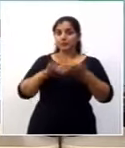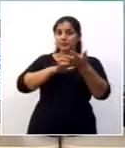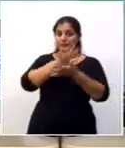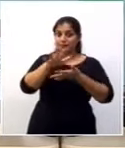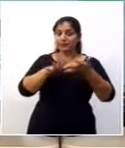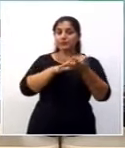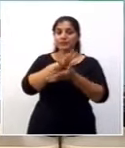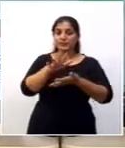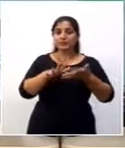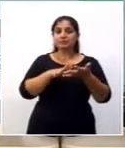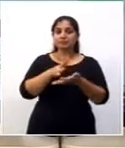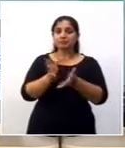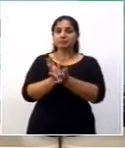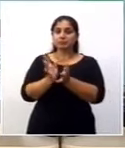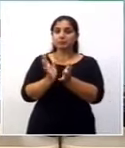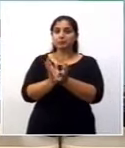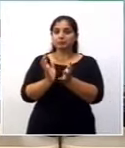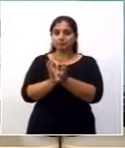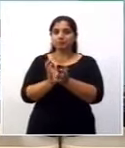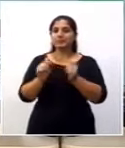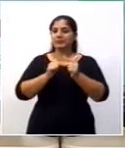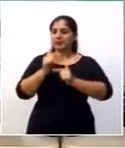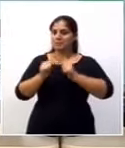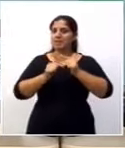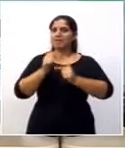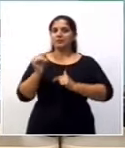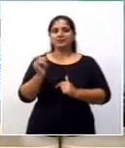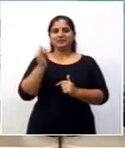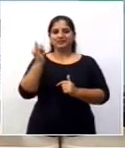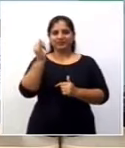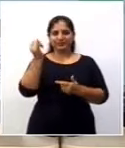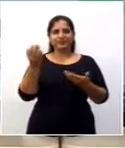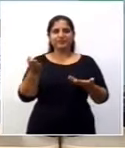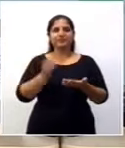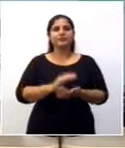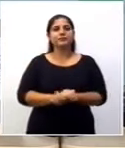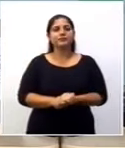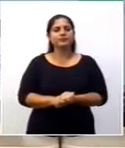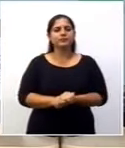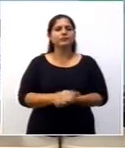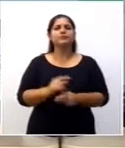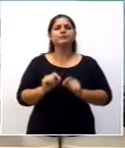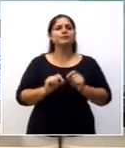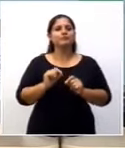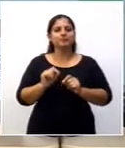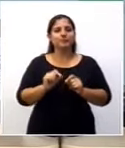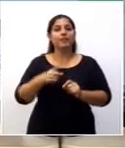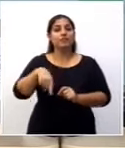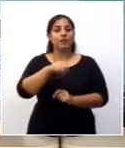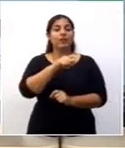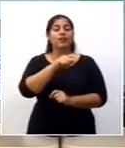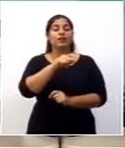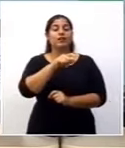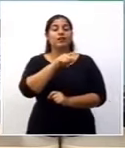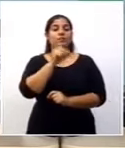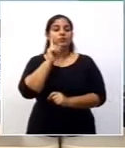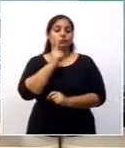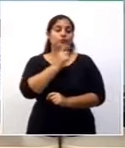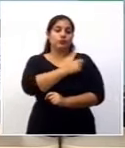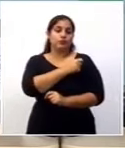de Libras, né? Um trabalho muito importante aí, porque os alunos de Libras,